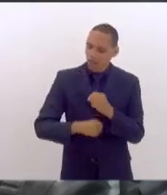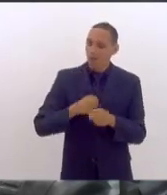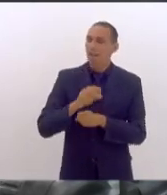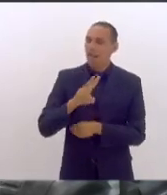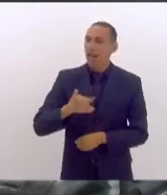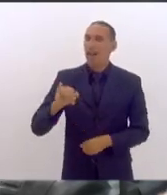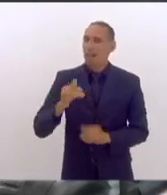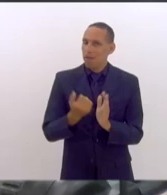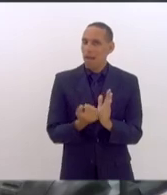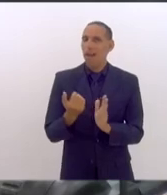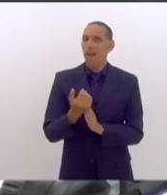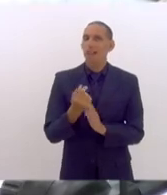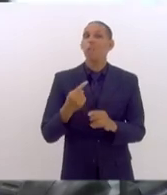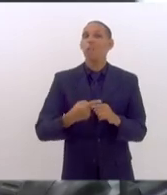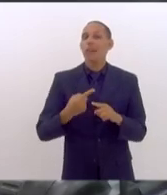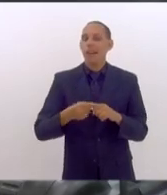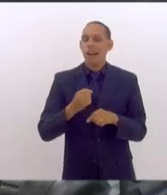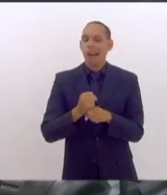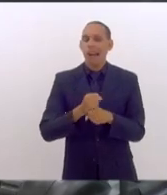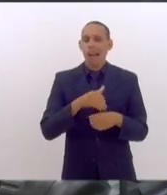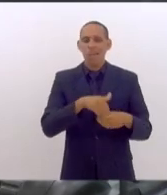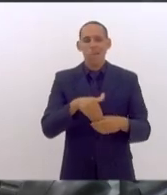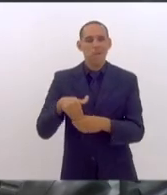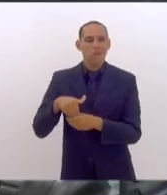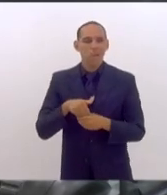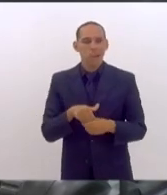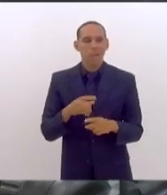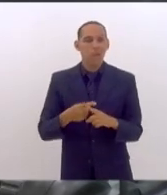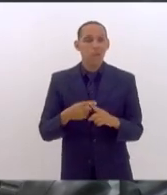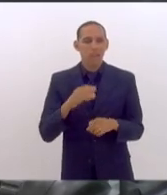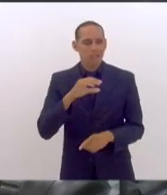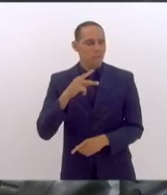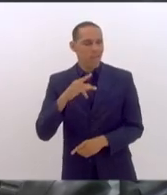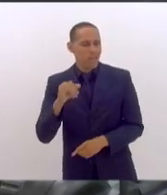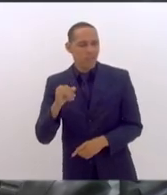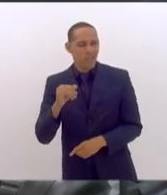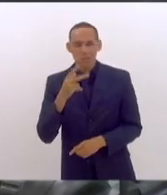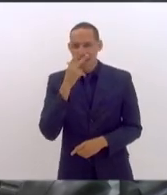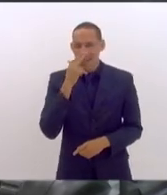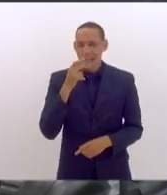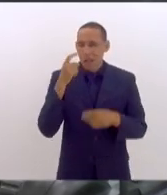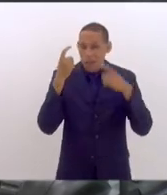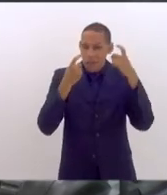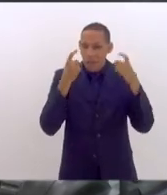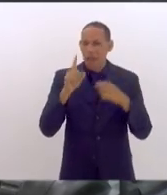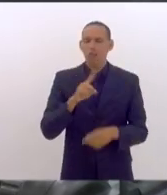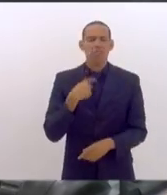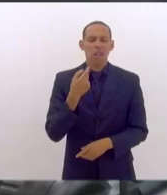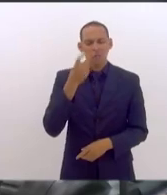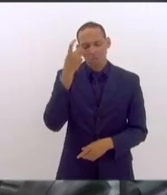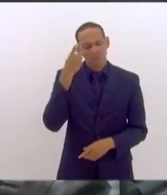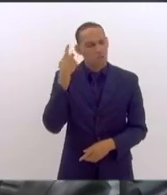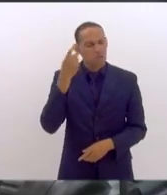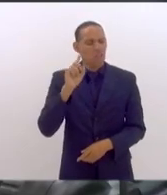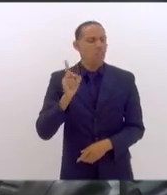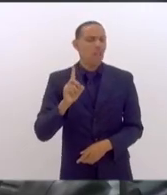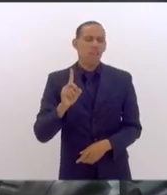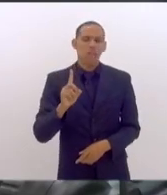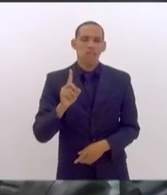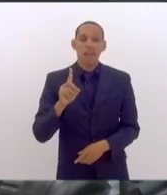tarifa é como se a comissão parlamentar de inquérito diz preocupado com o senhor não estamos preocupados mas